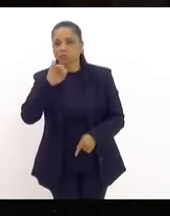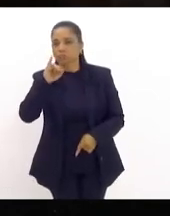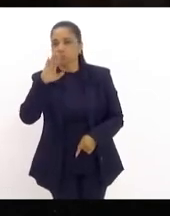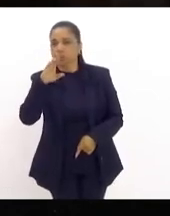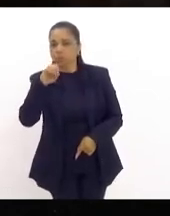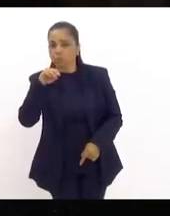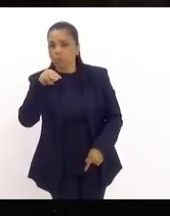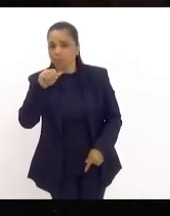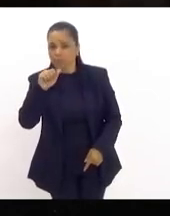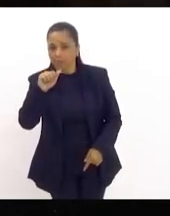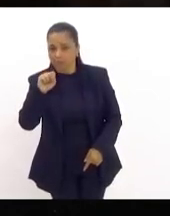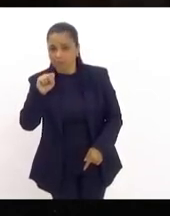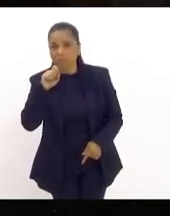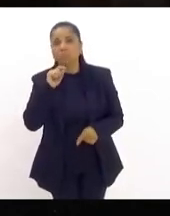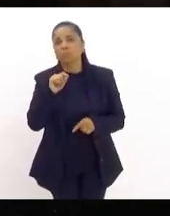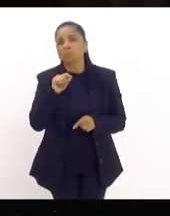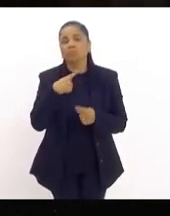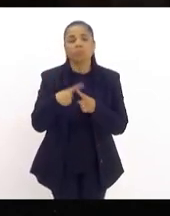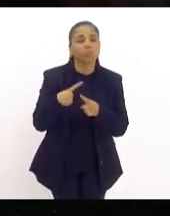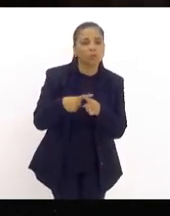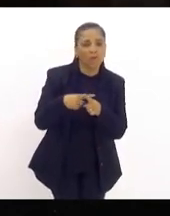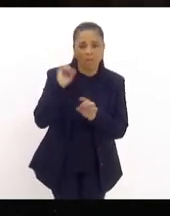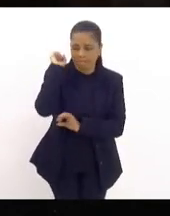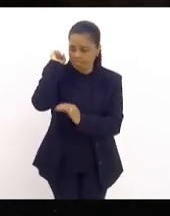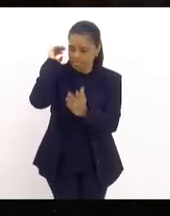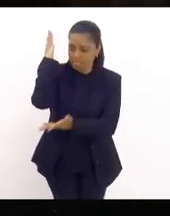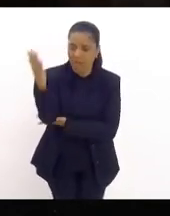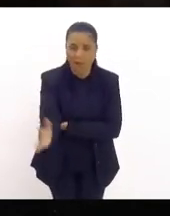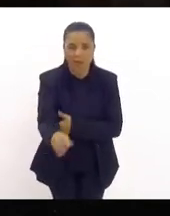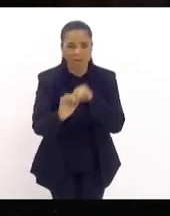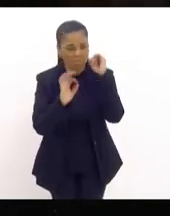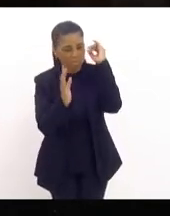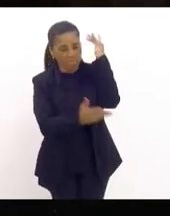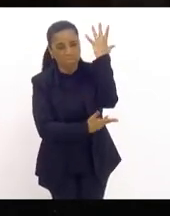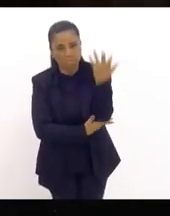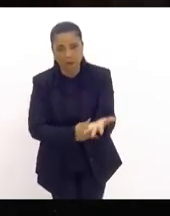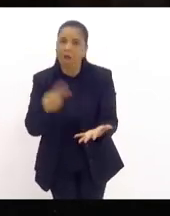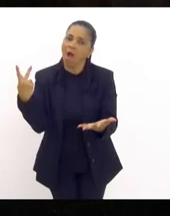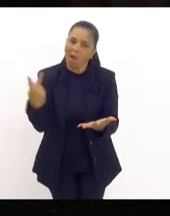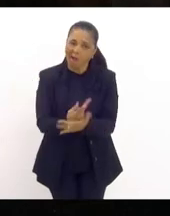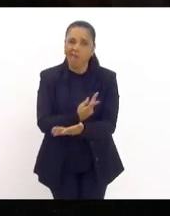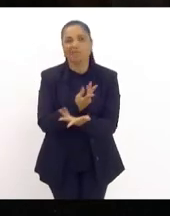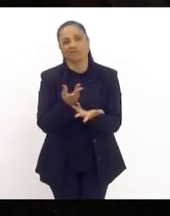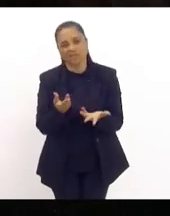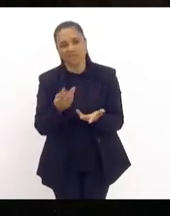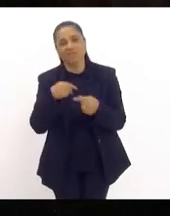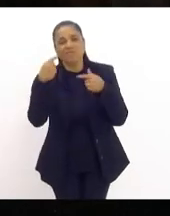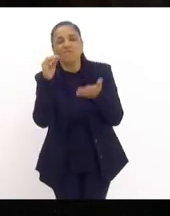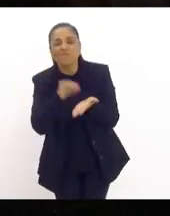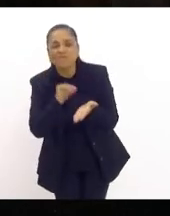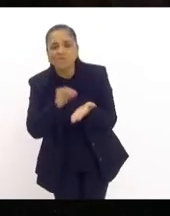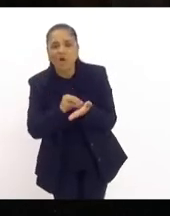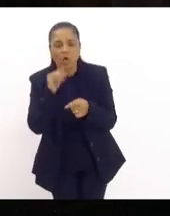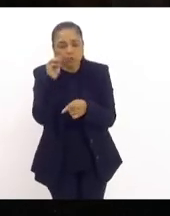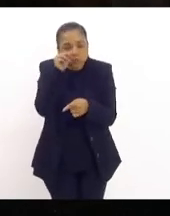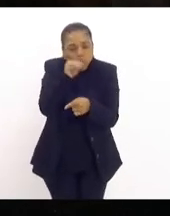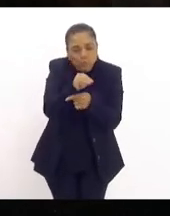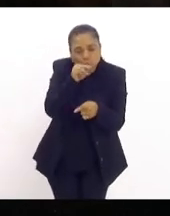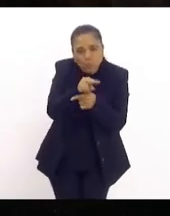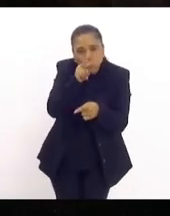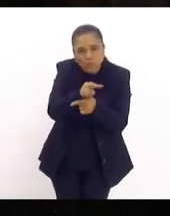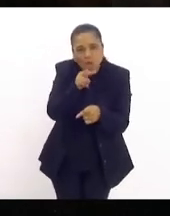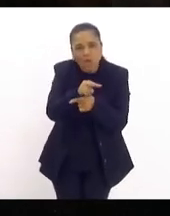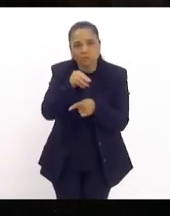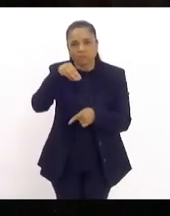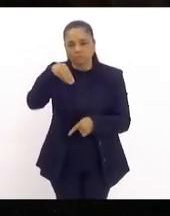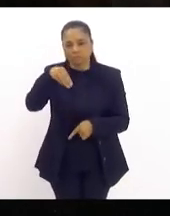impunemente, acontece por conta do desmatamento, acontece por conta da falta de preservação ambiental dos nossos mananciais